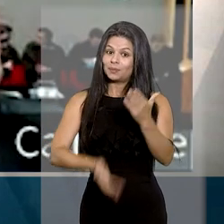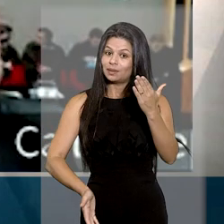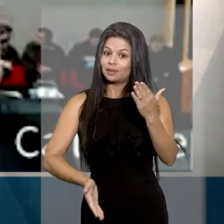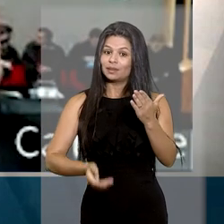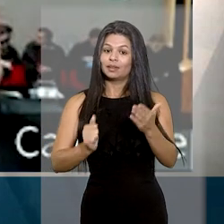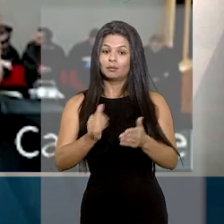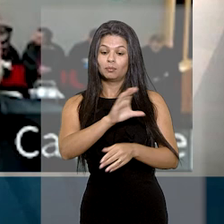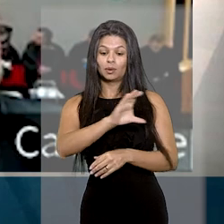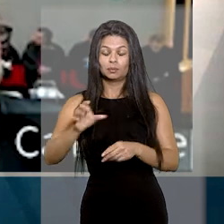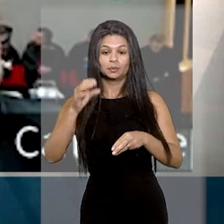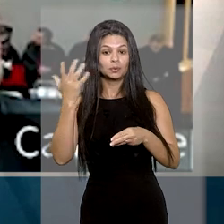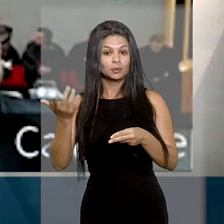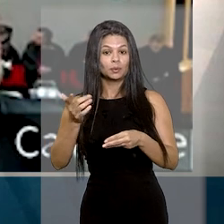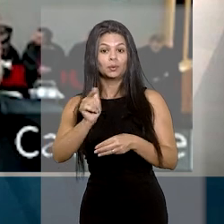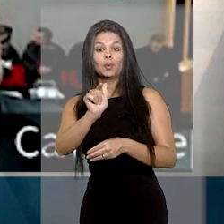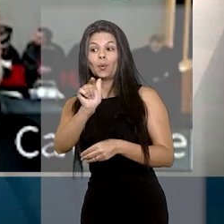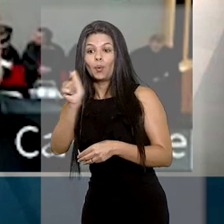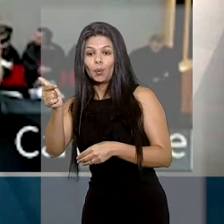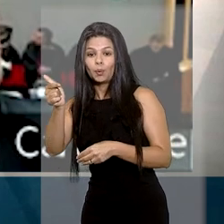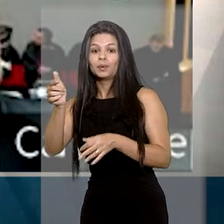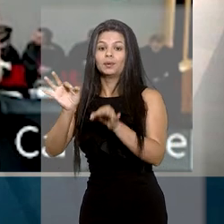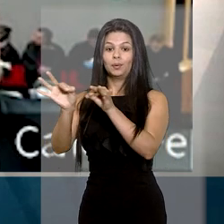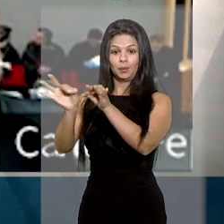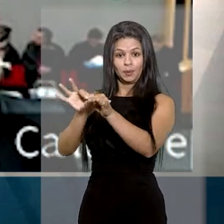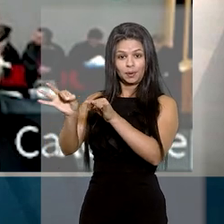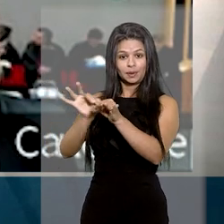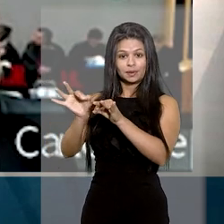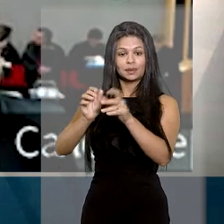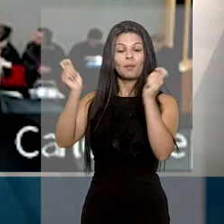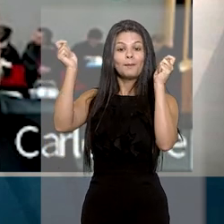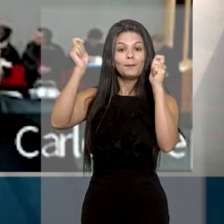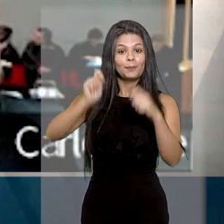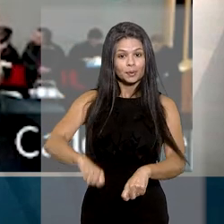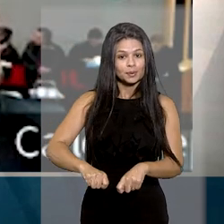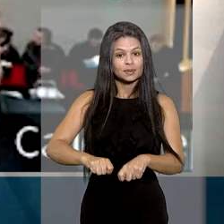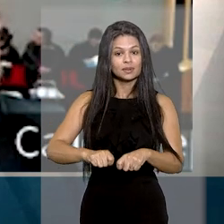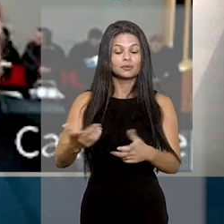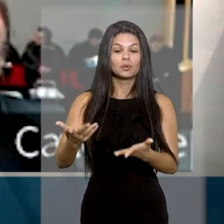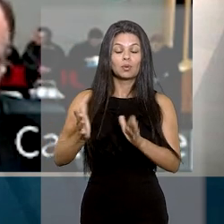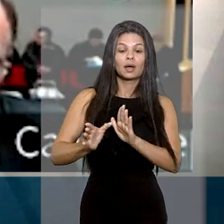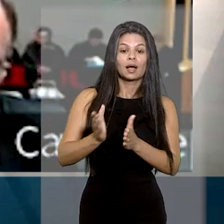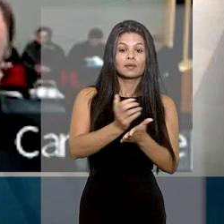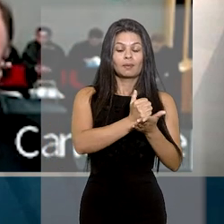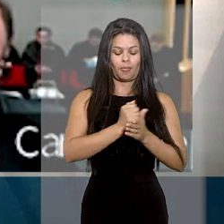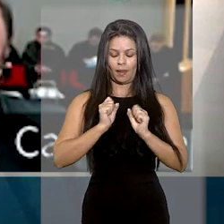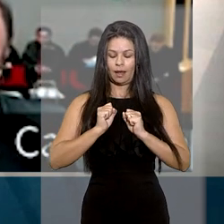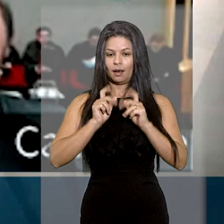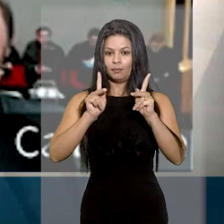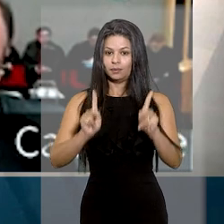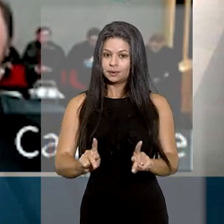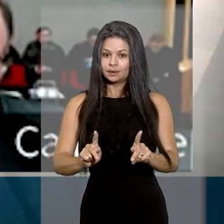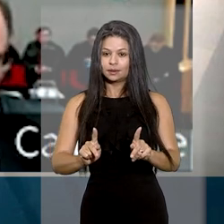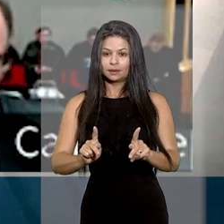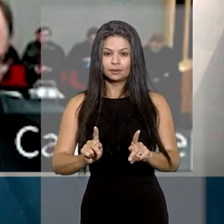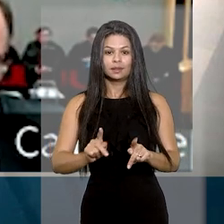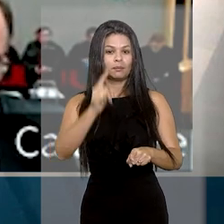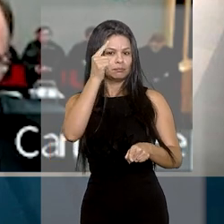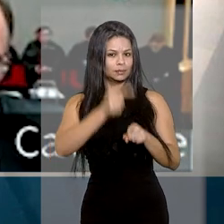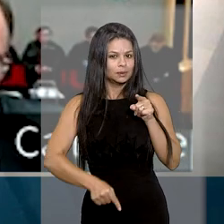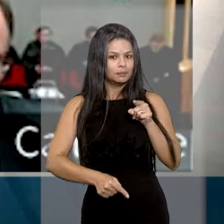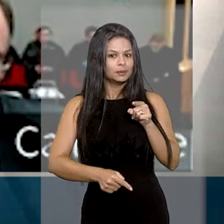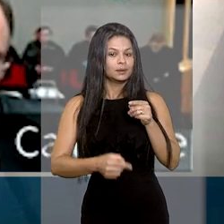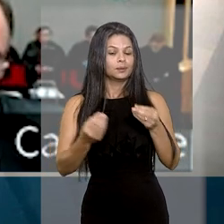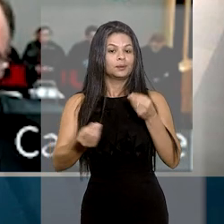do cargo devido a ausência de expressa a previsão legal quanto a possibilidade de cassação da aposentadoria como consequência